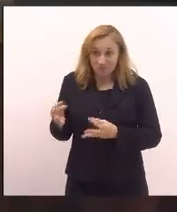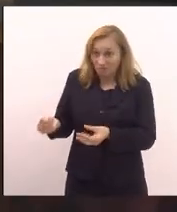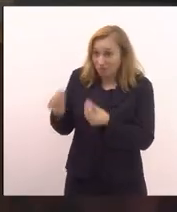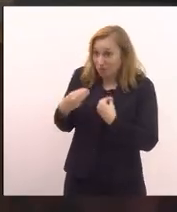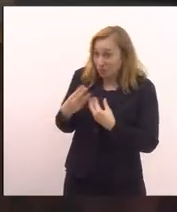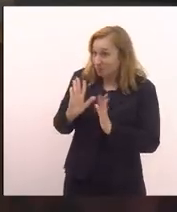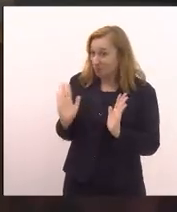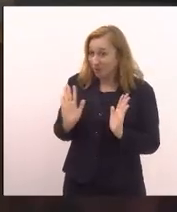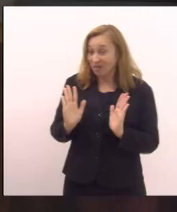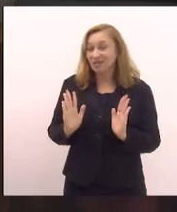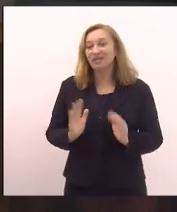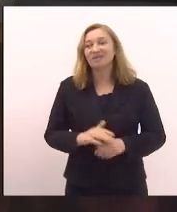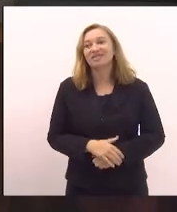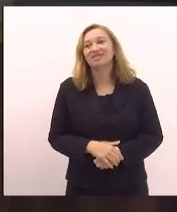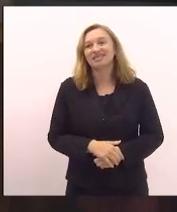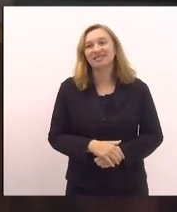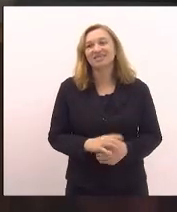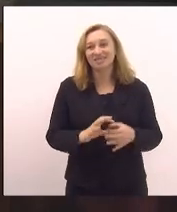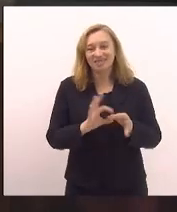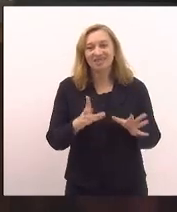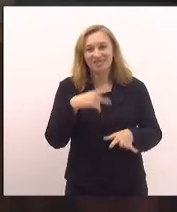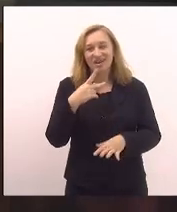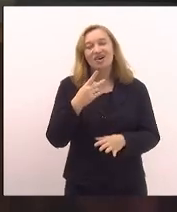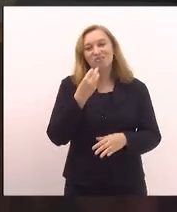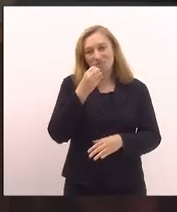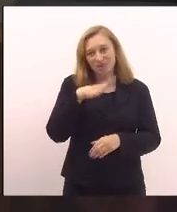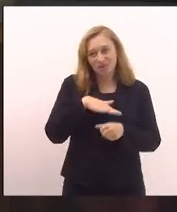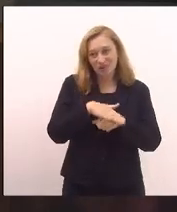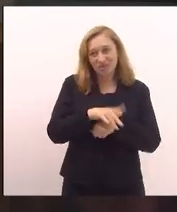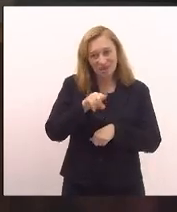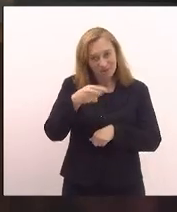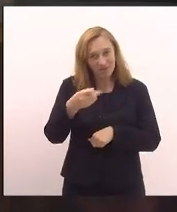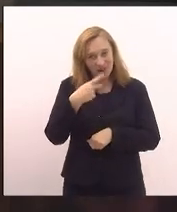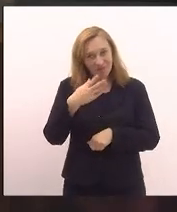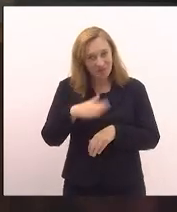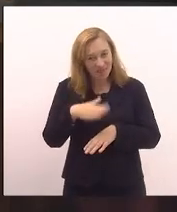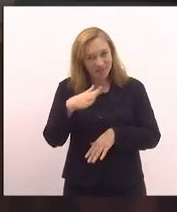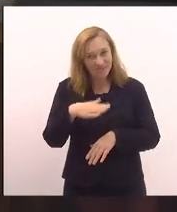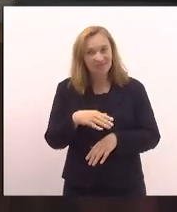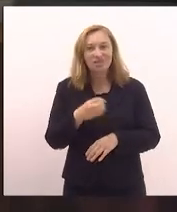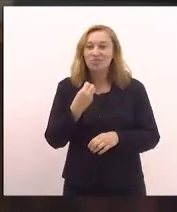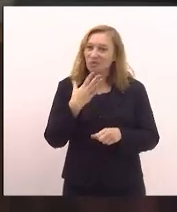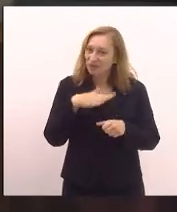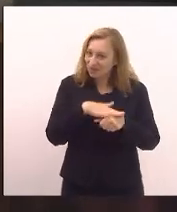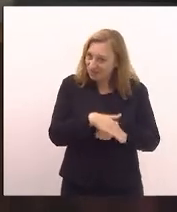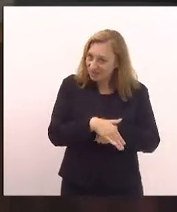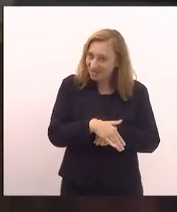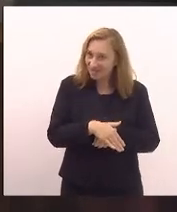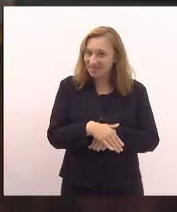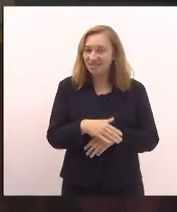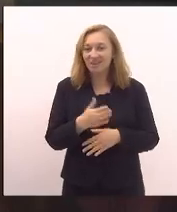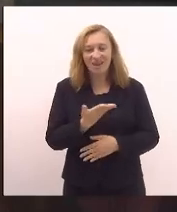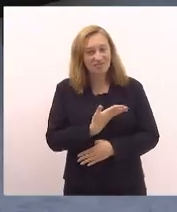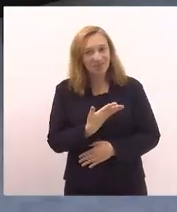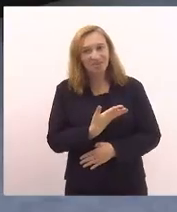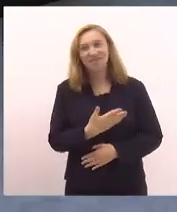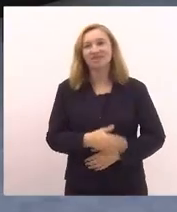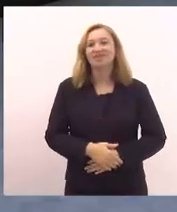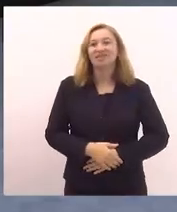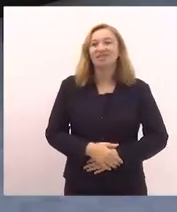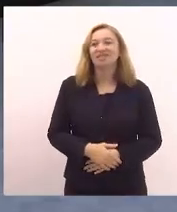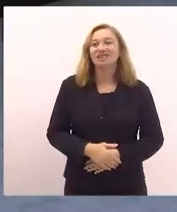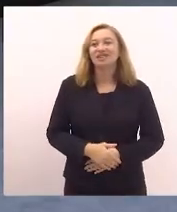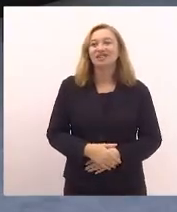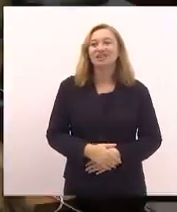Então. É. Mas eu deixei a senhora dizer boa noite para eles. Daqui a pouquinho a senhora vai falar suas maravilhas. Então, olha, boa noite, viu, meus amigos? Obrigada,